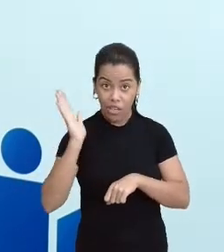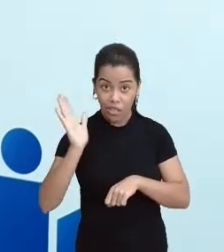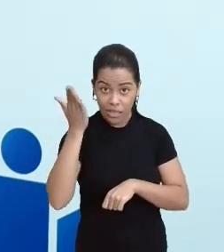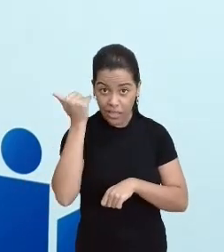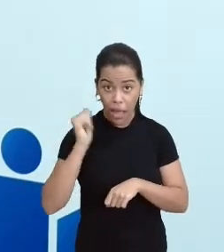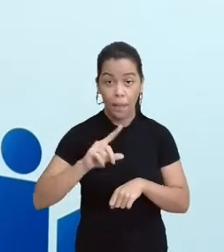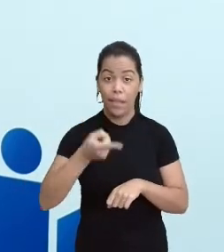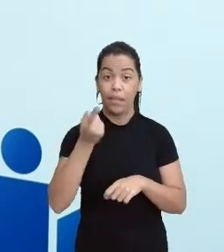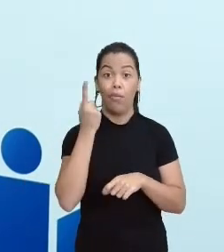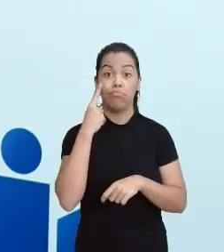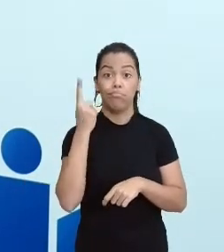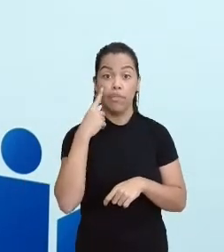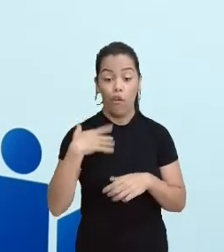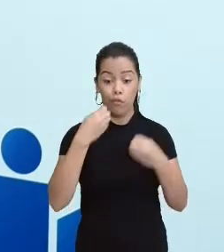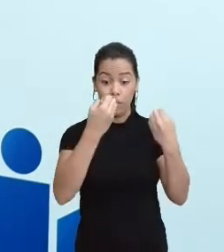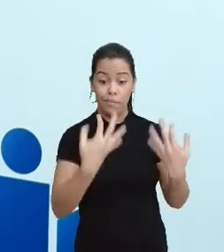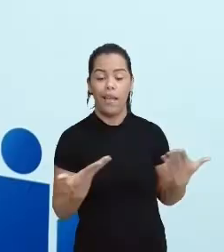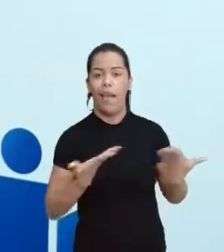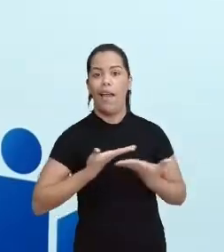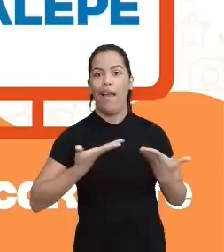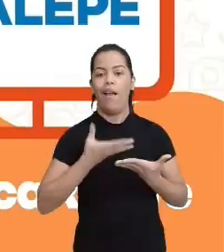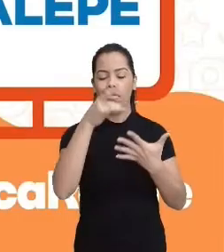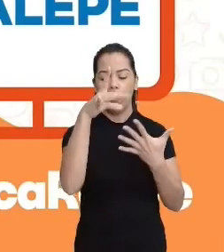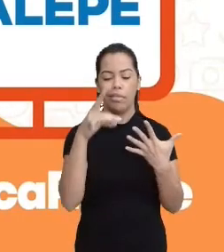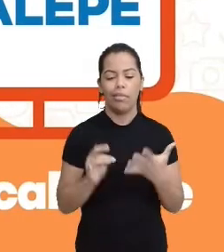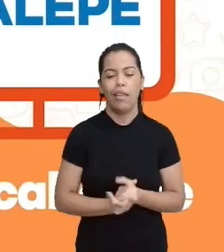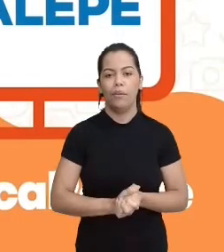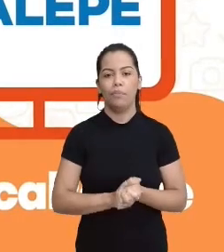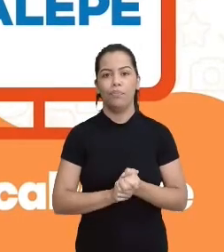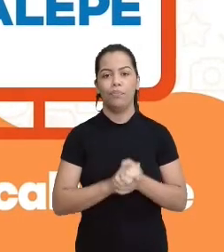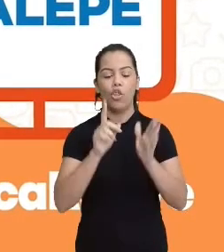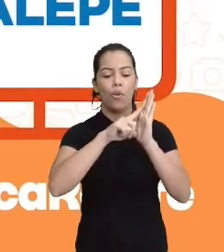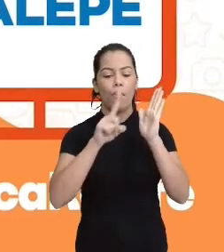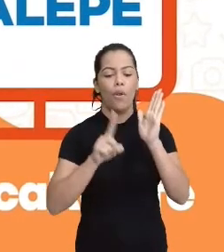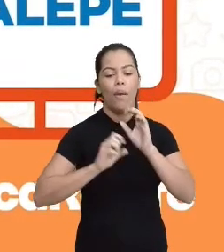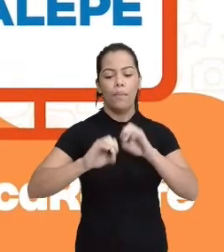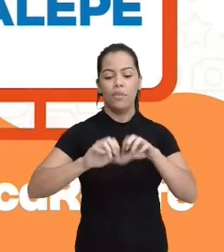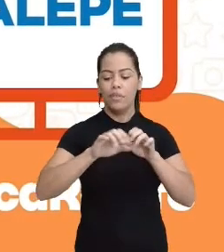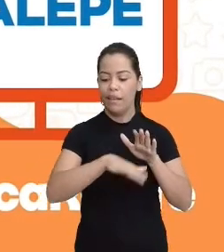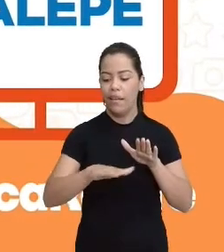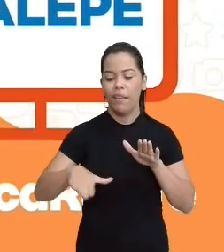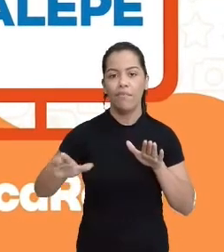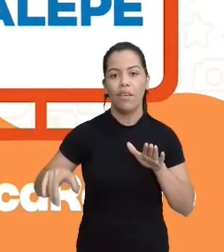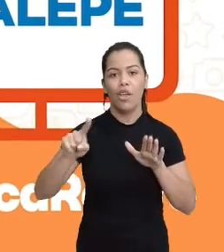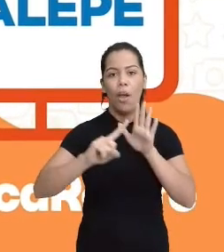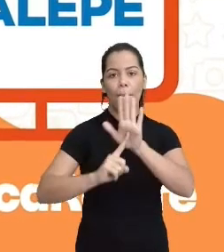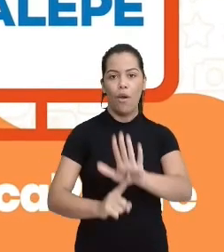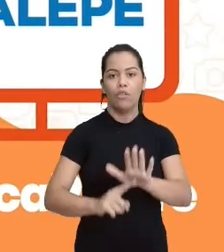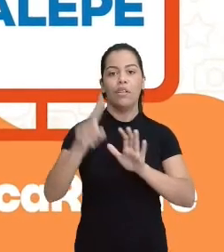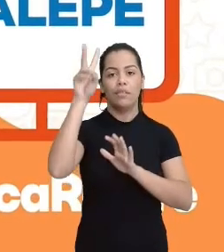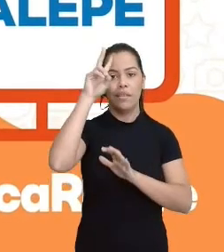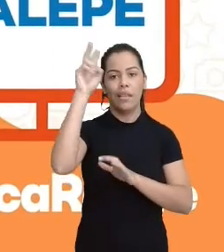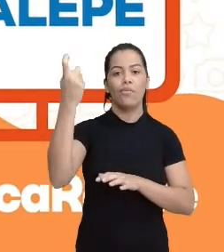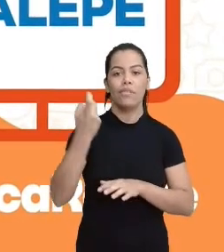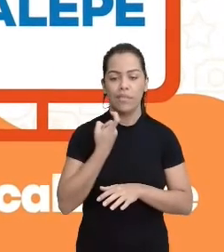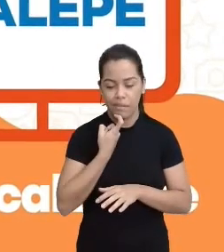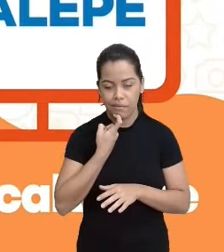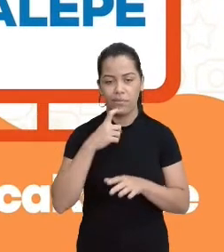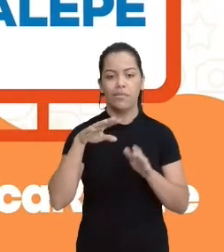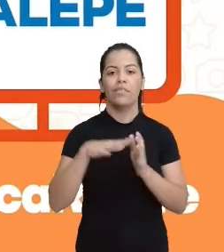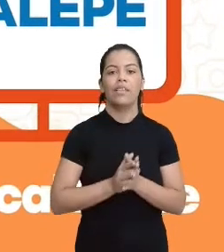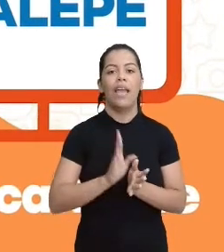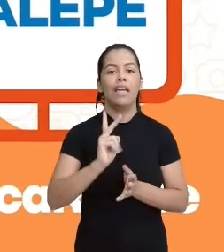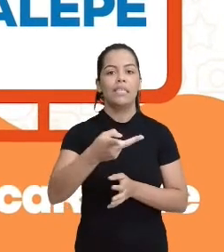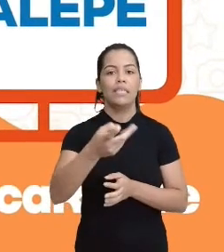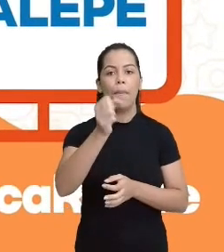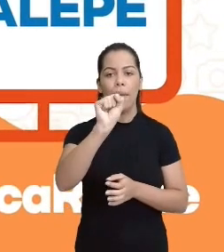Então presta atenção que eu vou explicar tudo bem direitinho. O programa de educação infantil é exibido de segunda a sexta-feira, sempre às